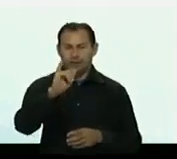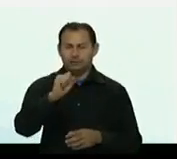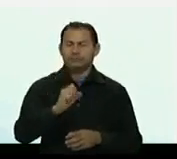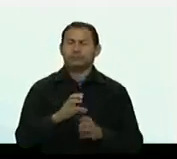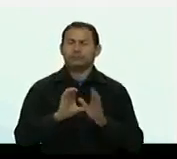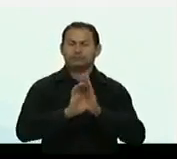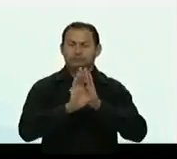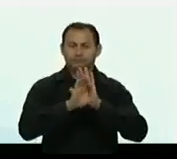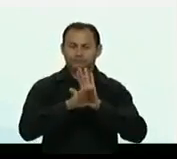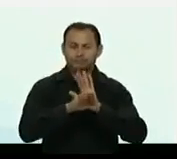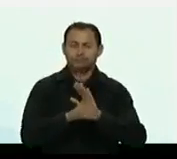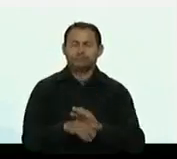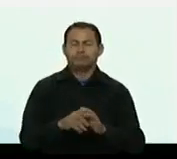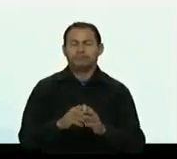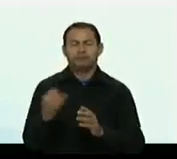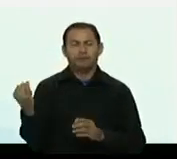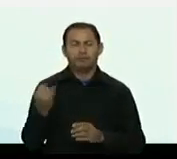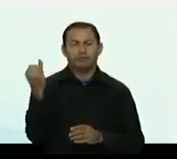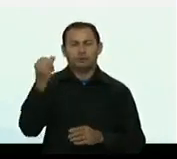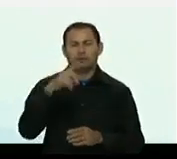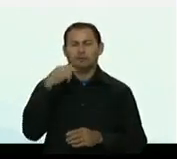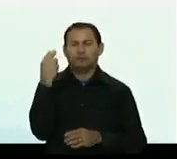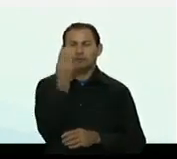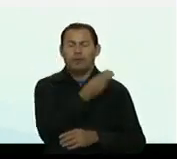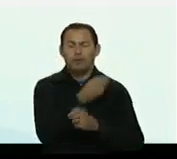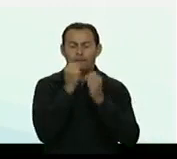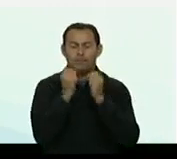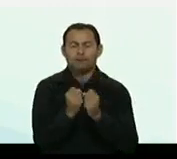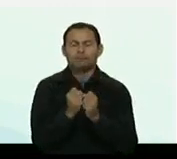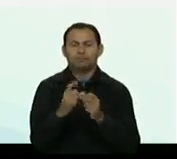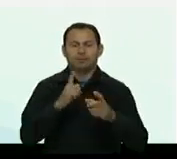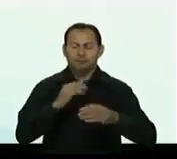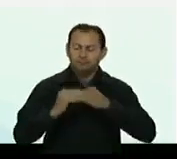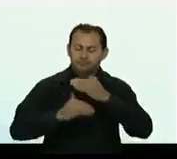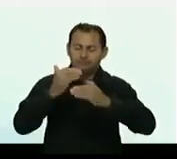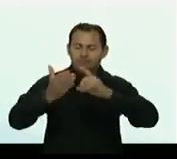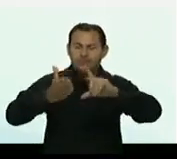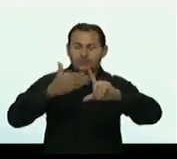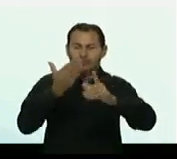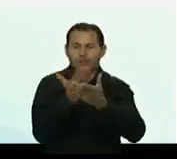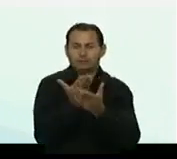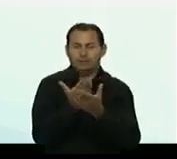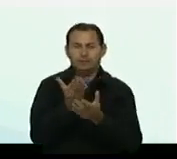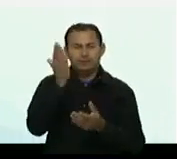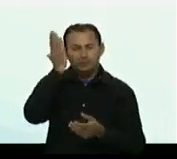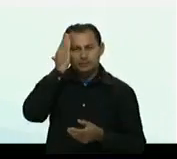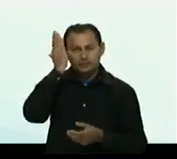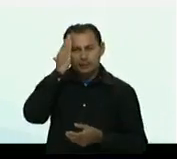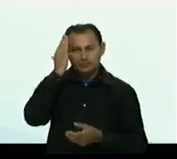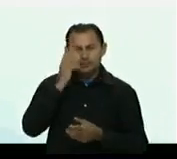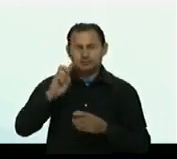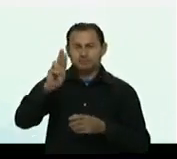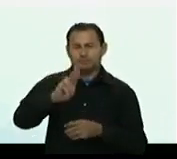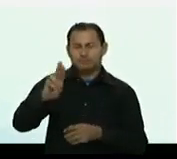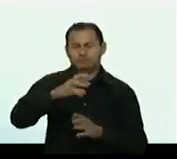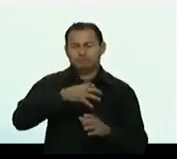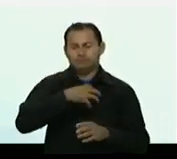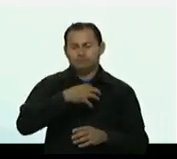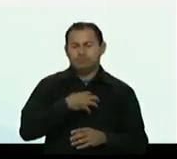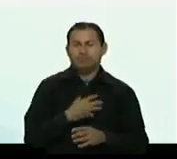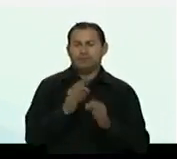esses conceitos são essenciais para que nós possamos ter sucesso na nossa aula, que você saiba utilizá-los de